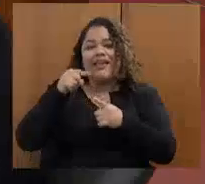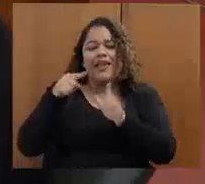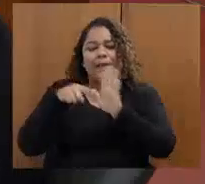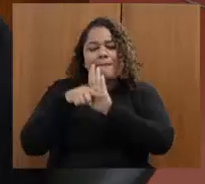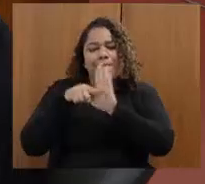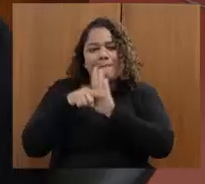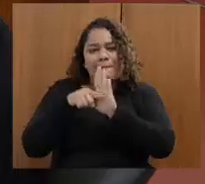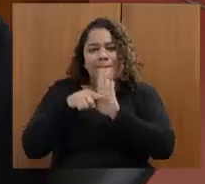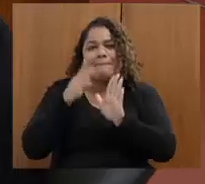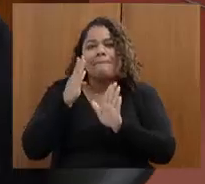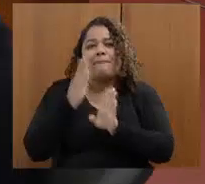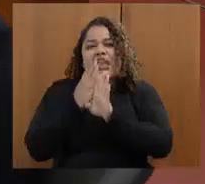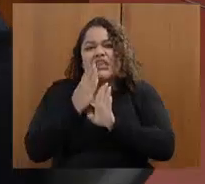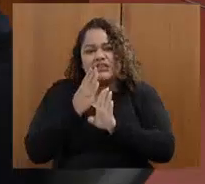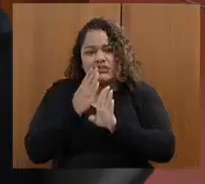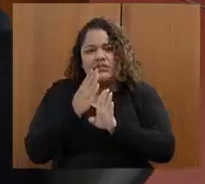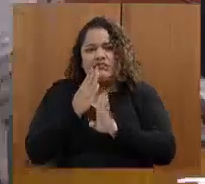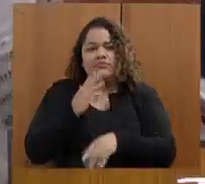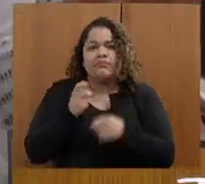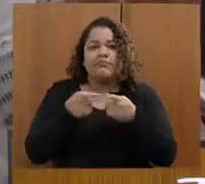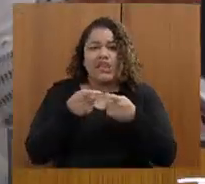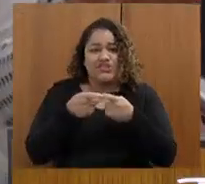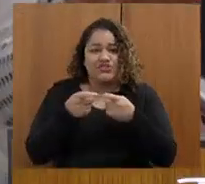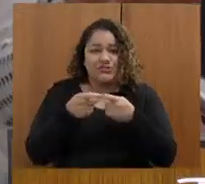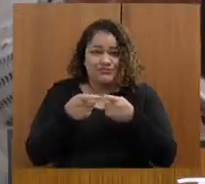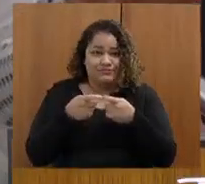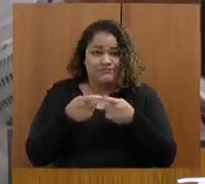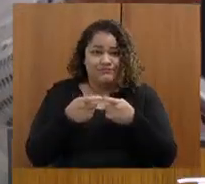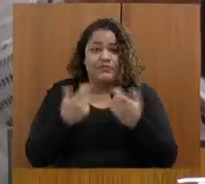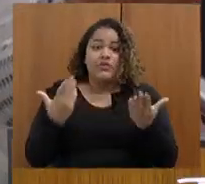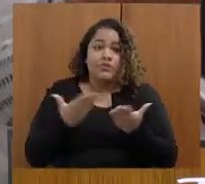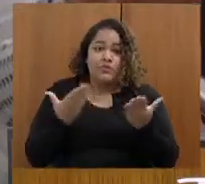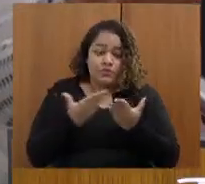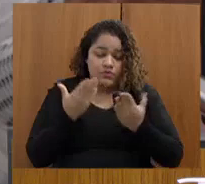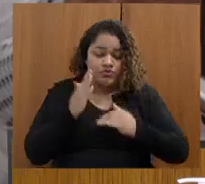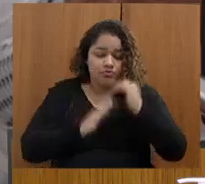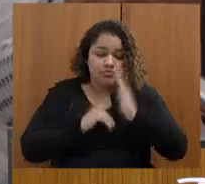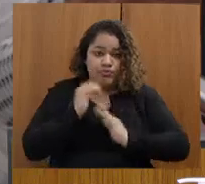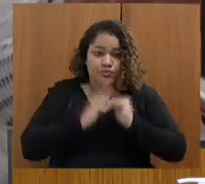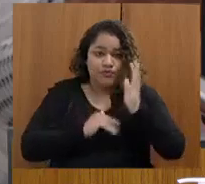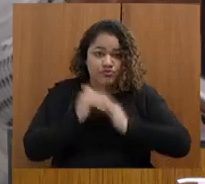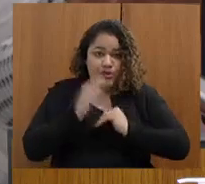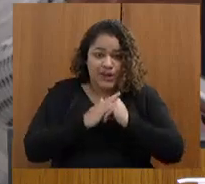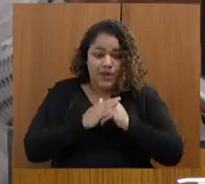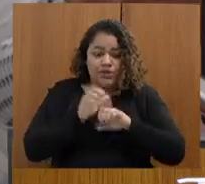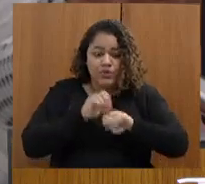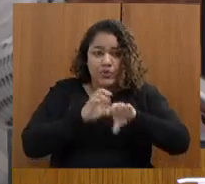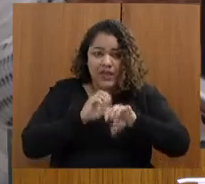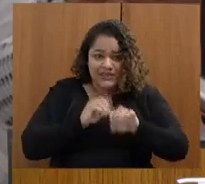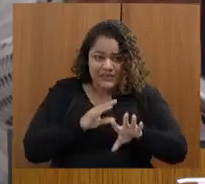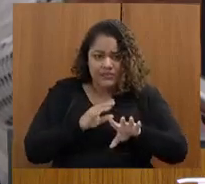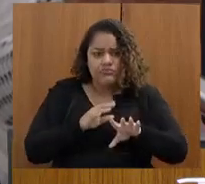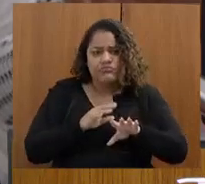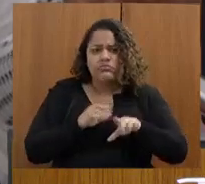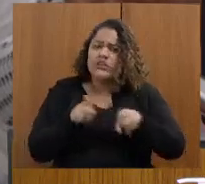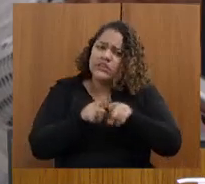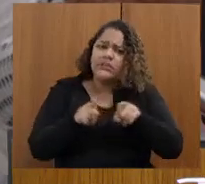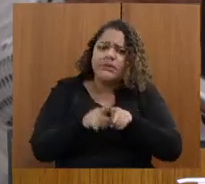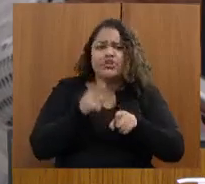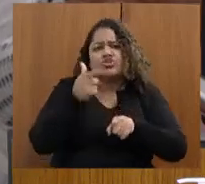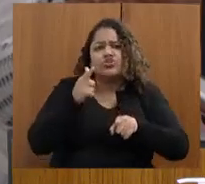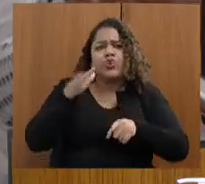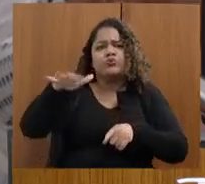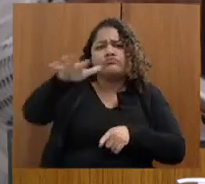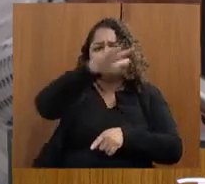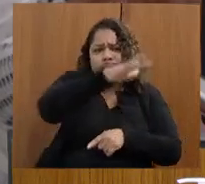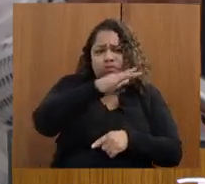da educação né e outros profissionais também do setor público tem que deslocar quilômetros mais